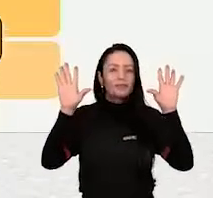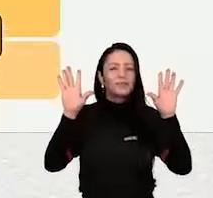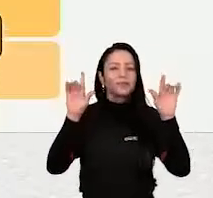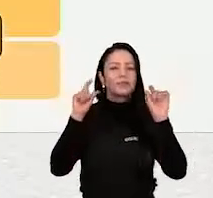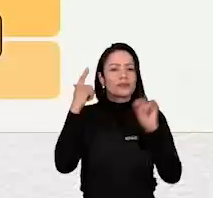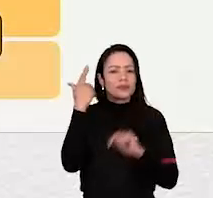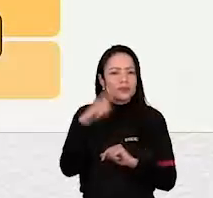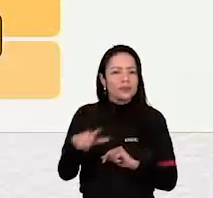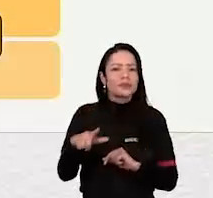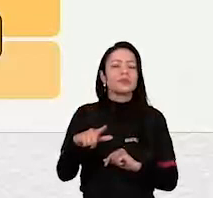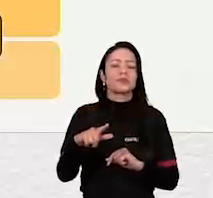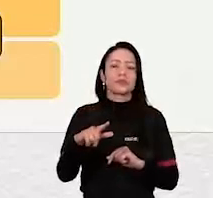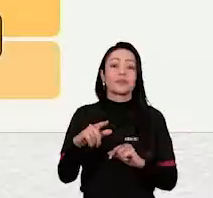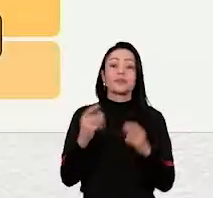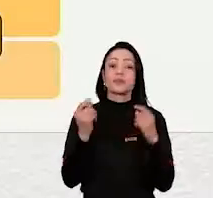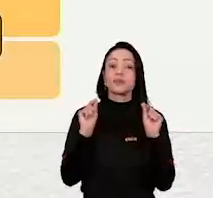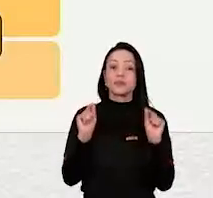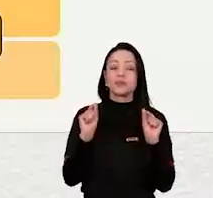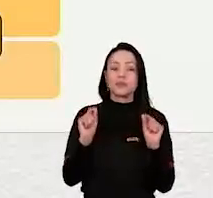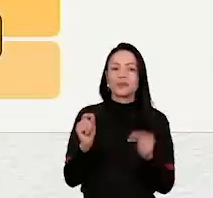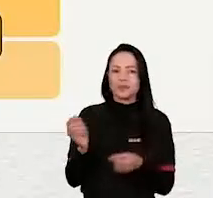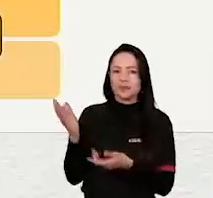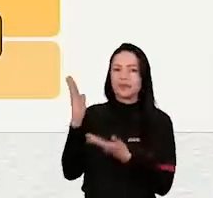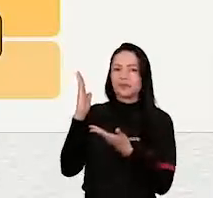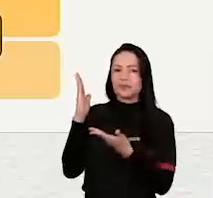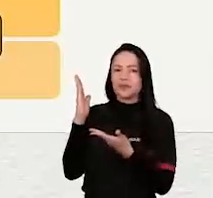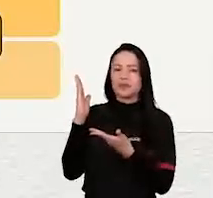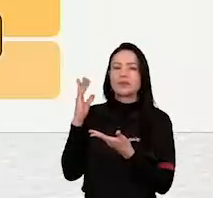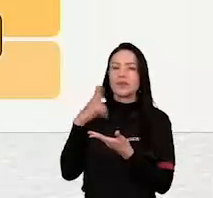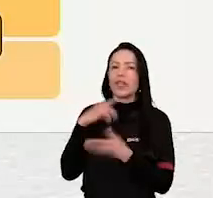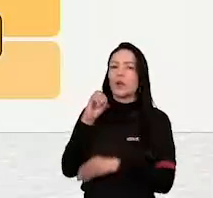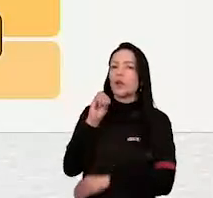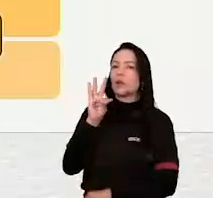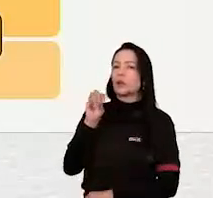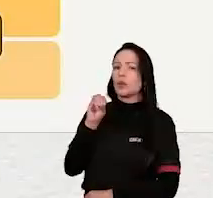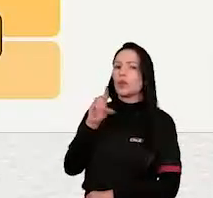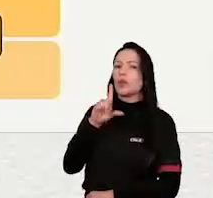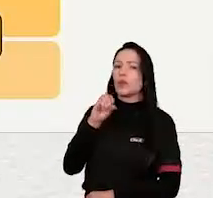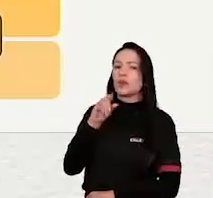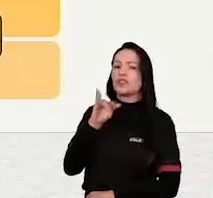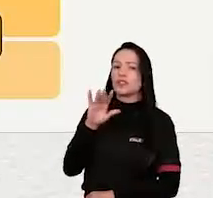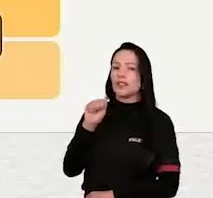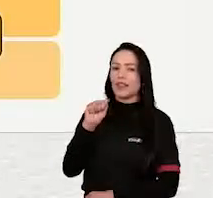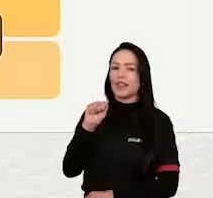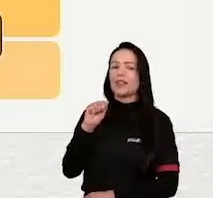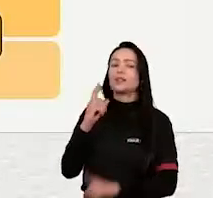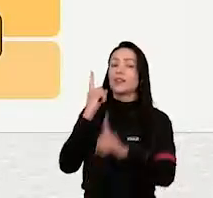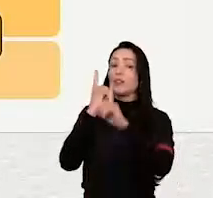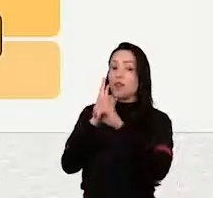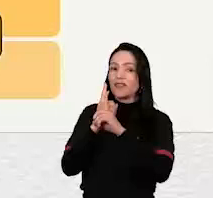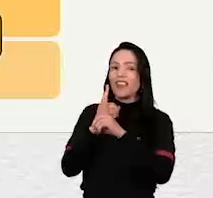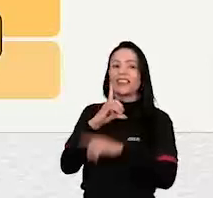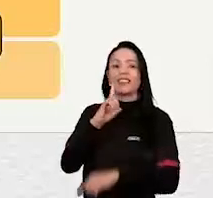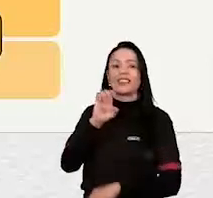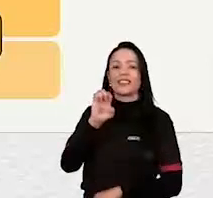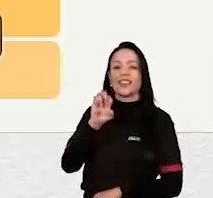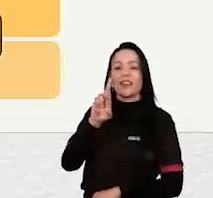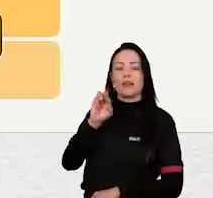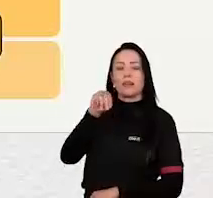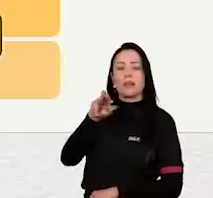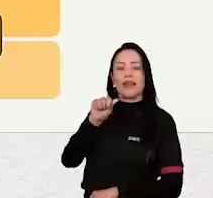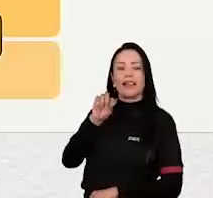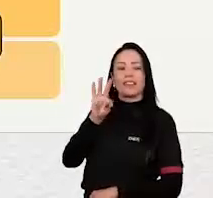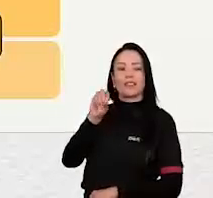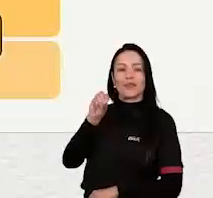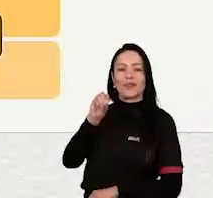de novo o momento em que a otologia se encontra com a dermatologia. Elas nunca se separam, mas,